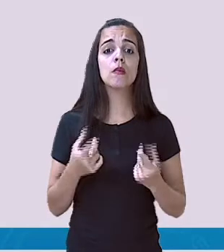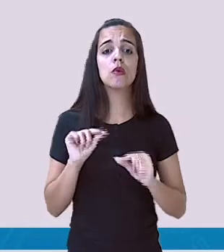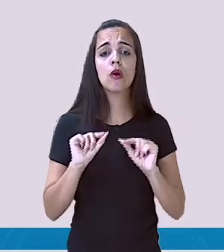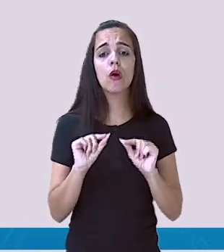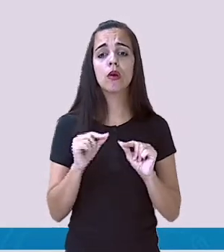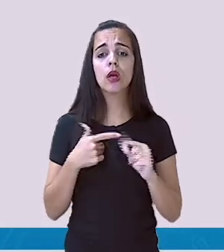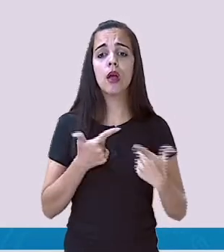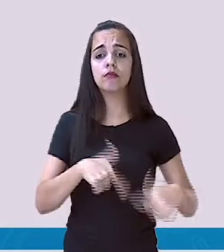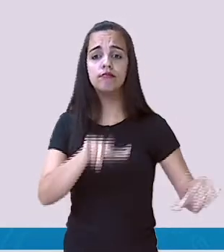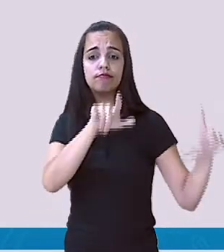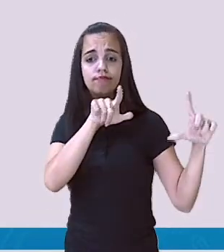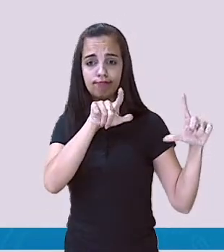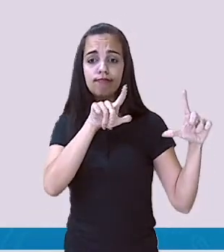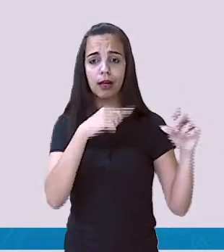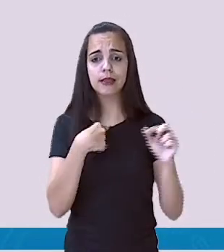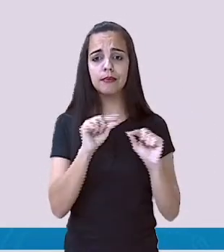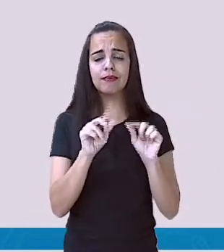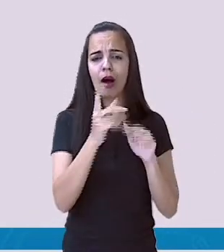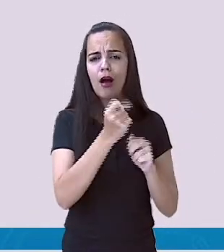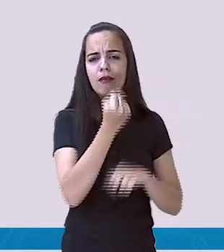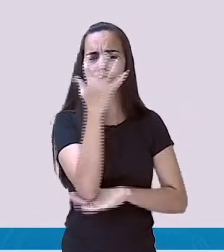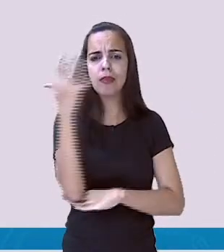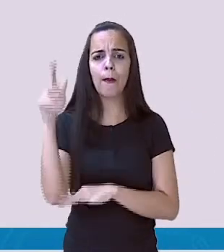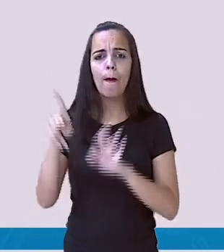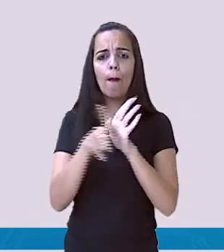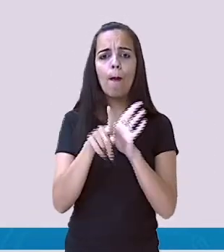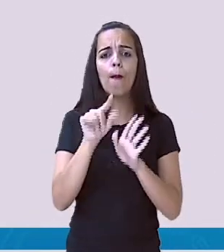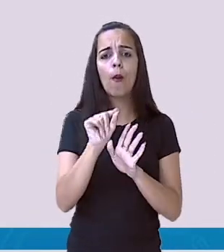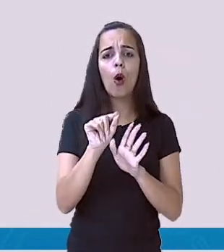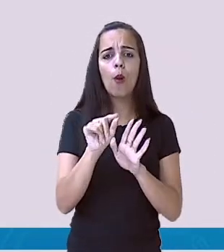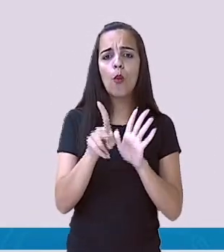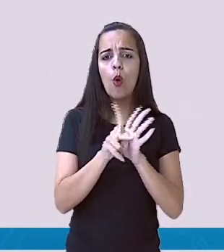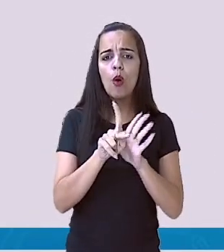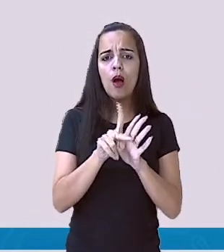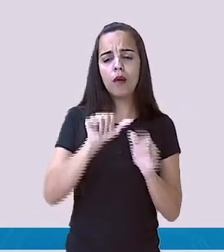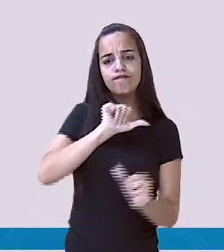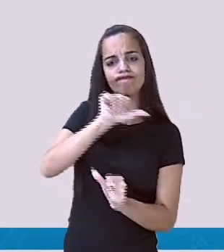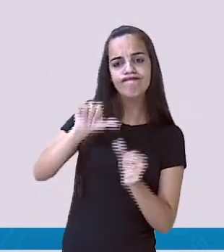São paisagens que sofrem alterações humanas,